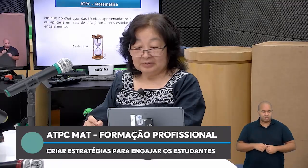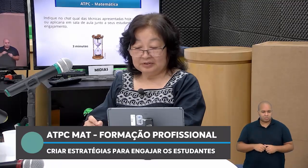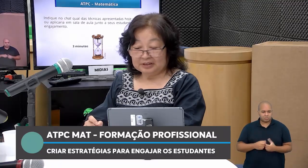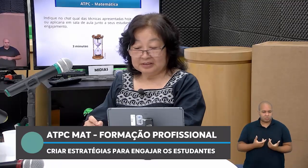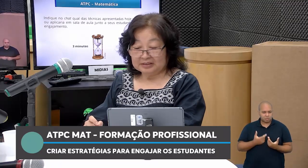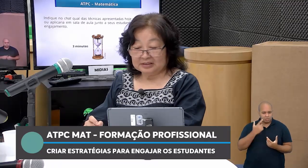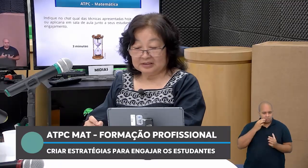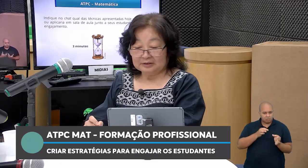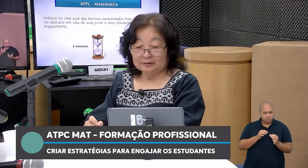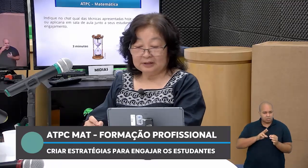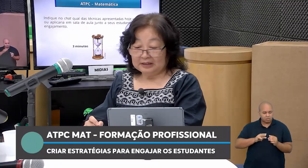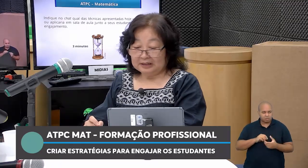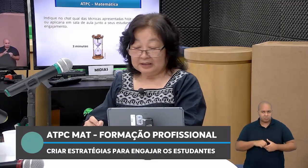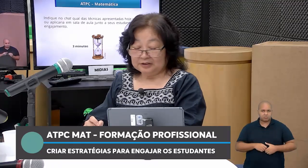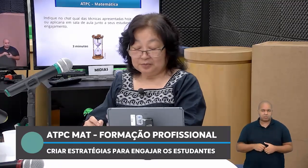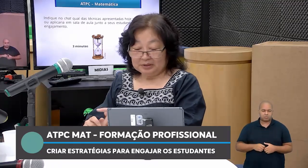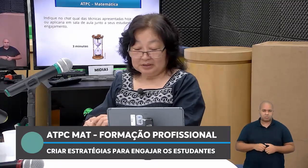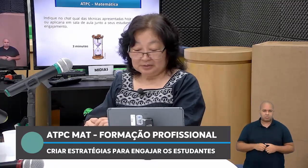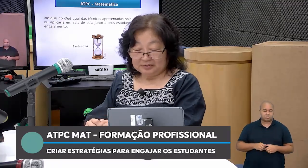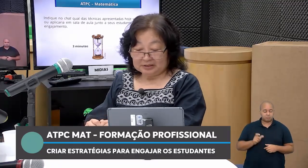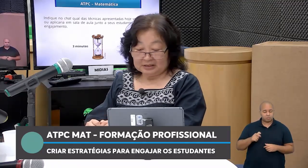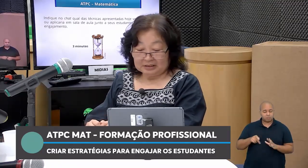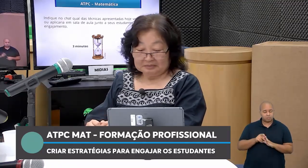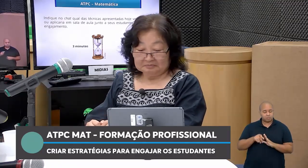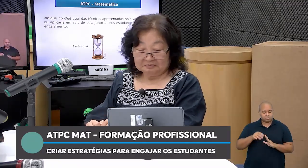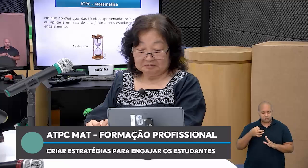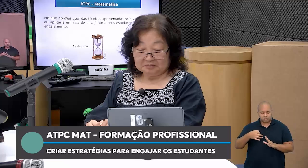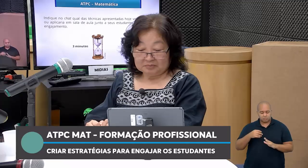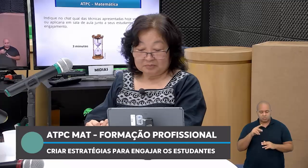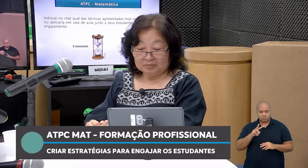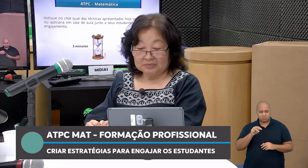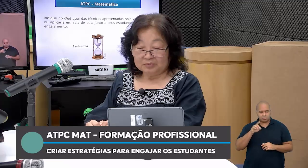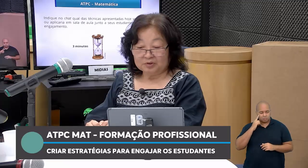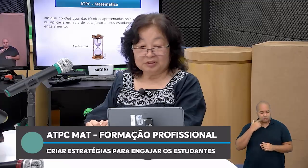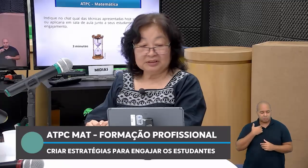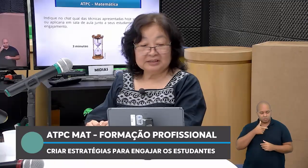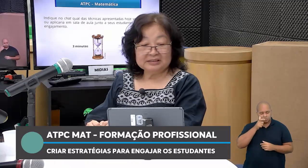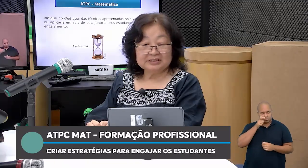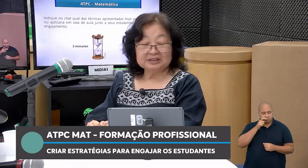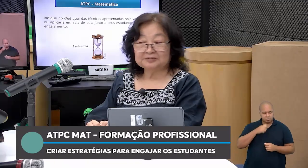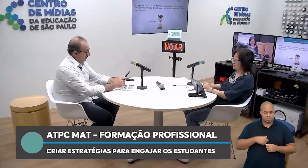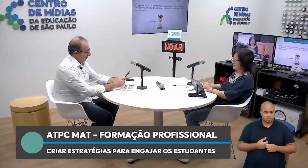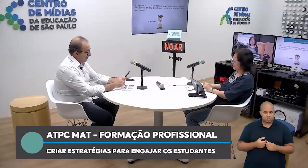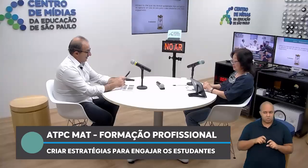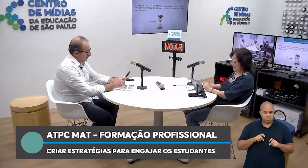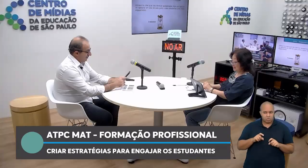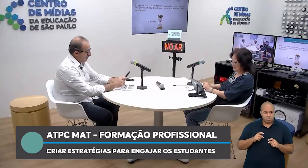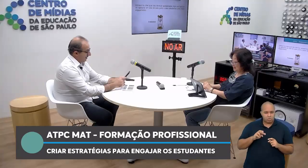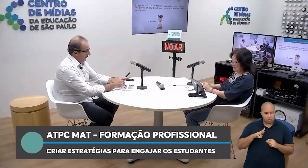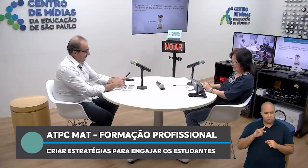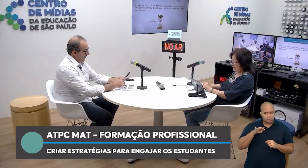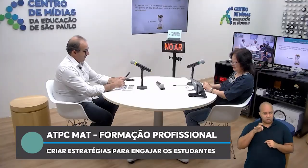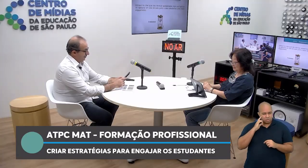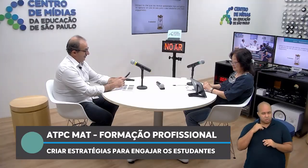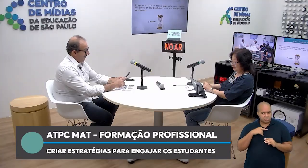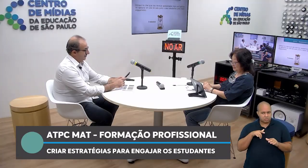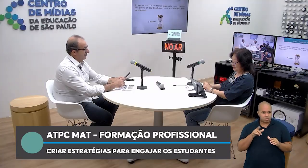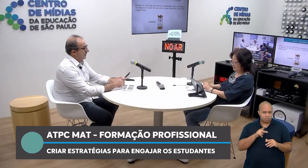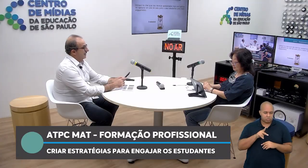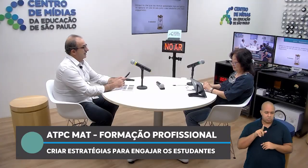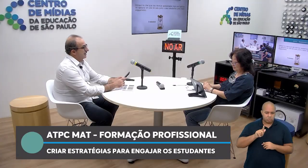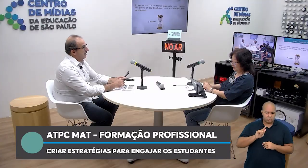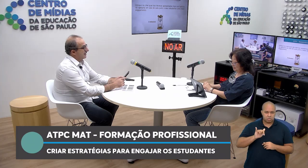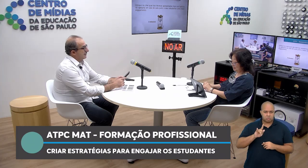Sim. Gamificação. É isso mesmo, Vanderlei. Muito interessante, Muito né? interessante. Rotação por estações, né? O professor